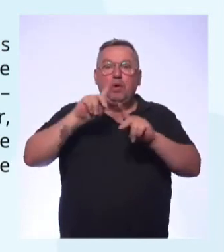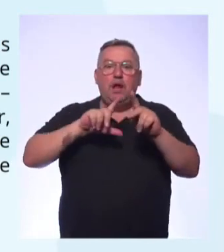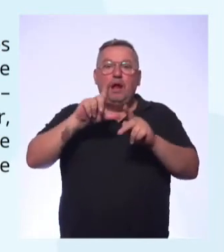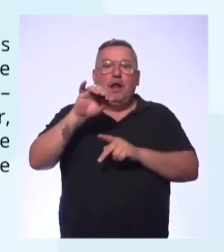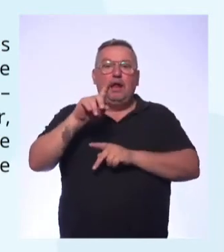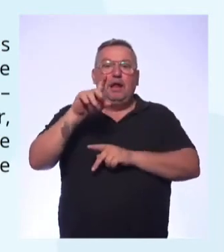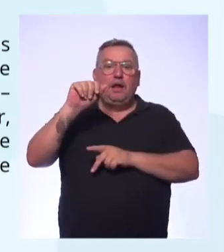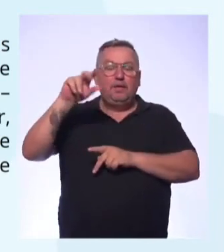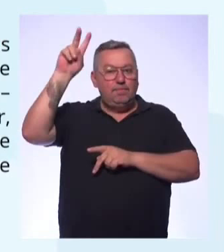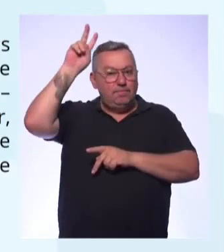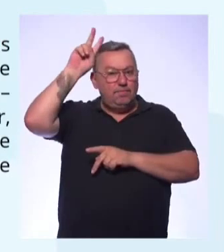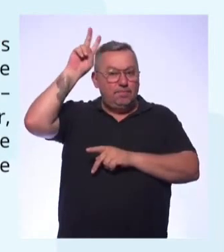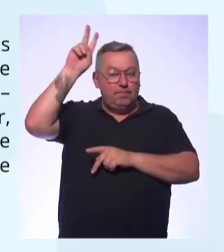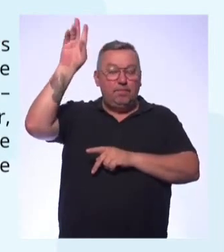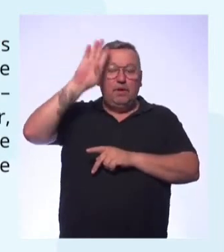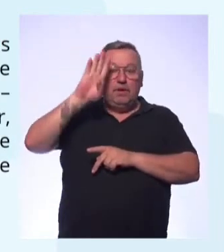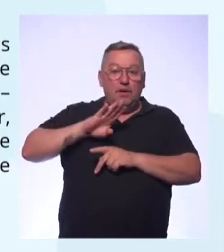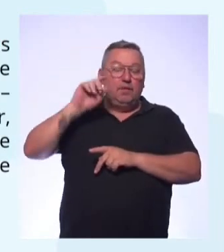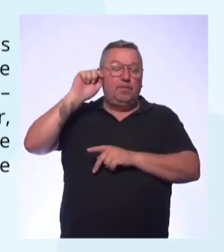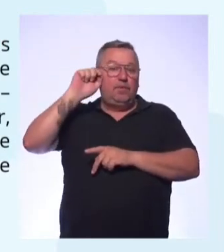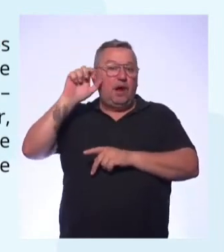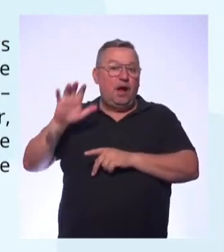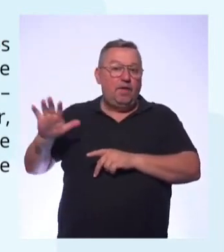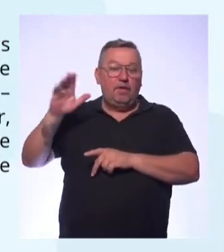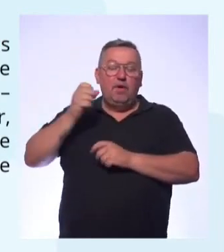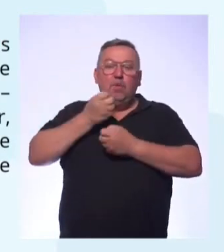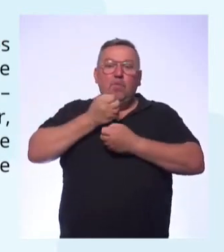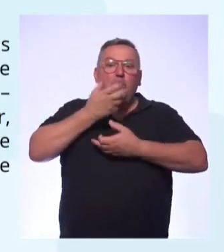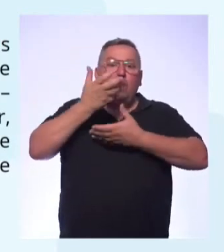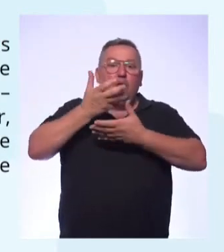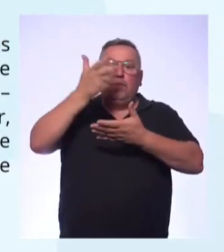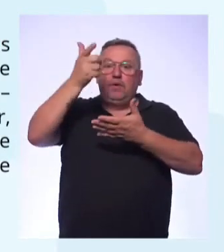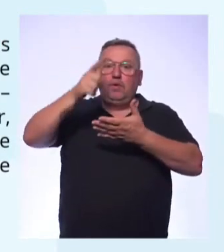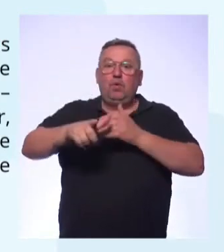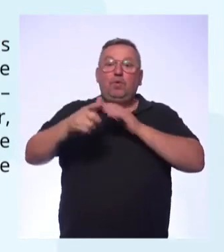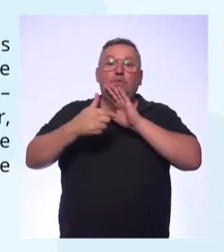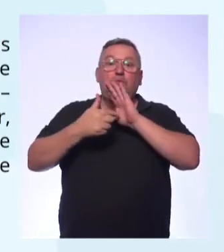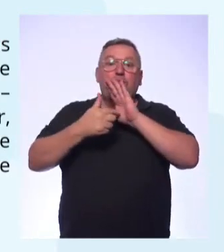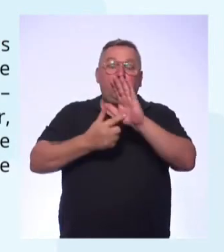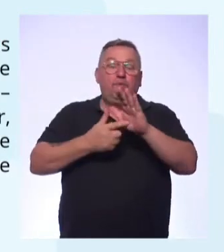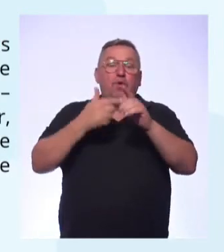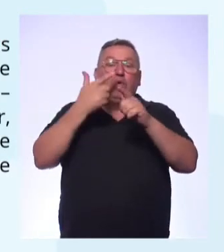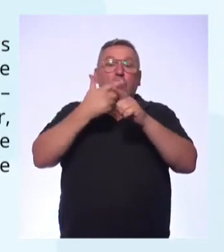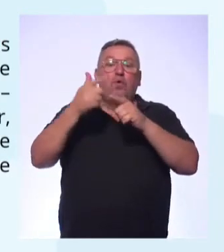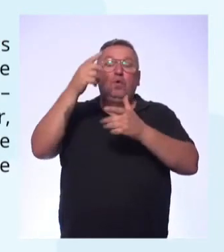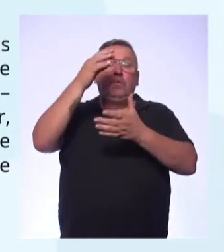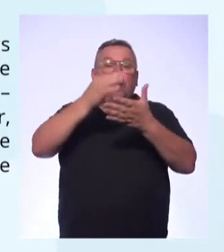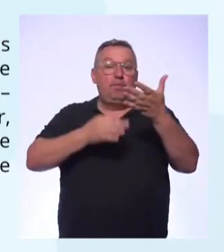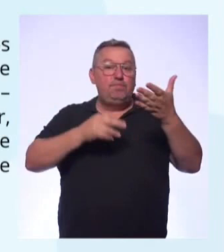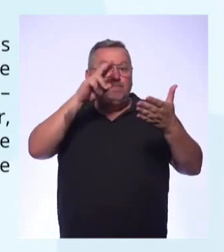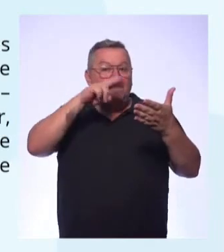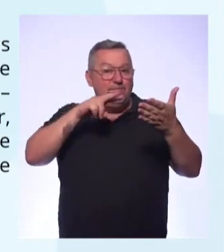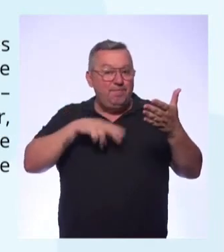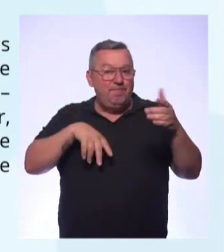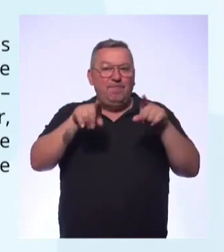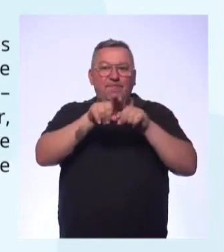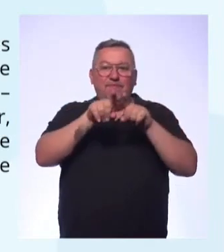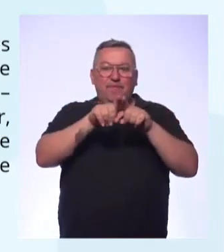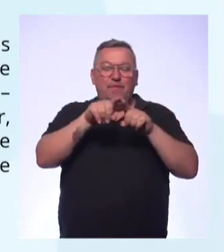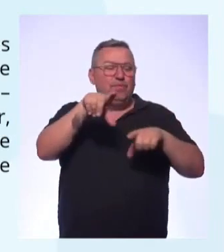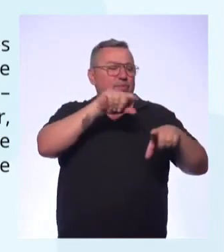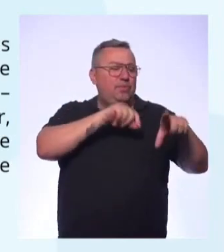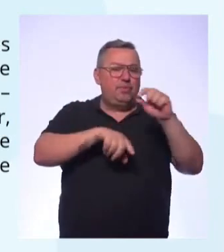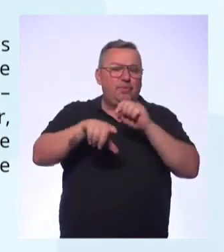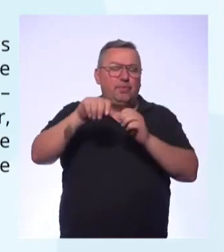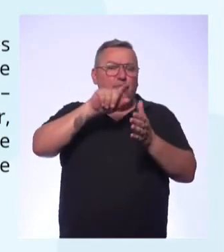brasileiras, indígenas e africanas, poemas, entre outros, expressando avaliação sobre o texto lido e estabelecendo preferências